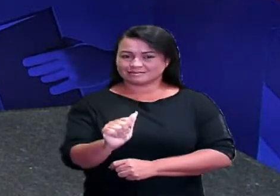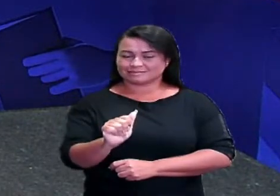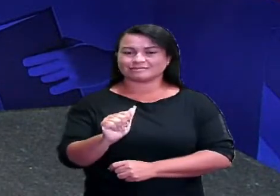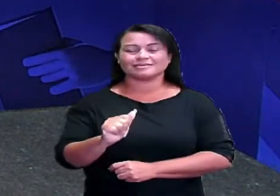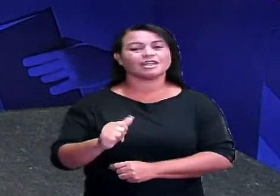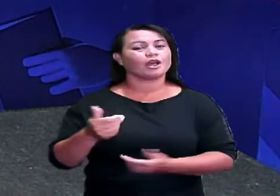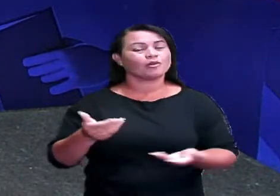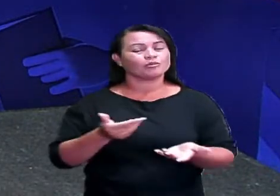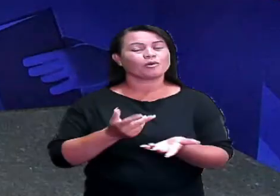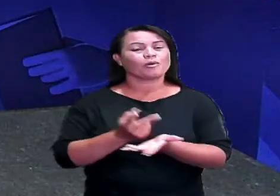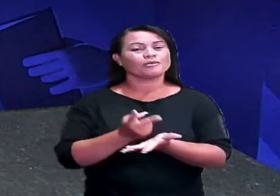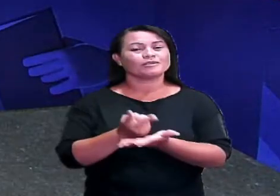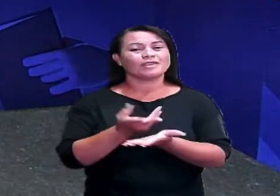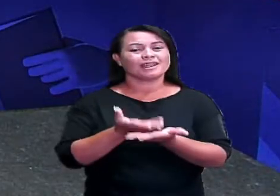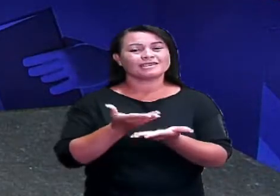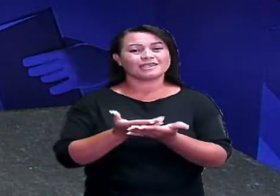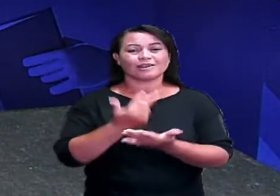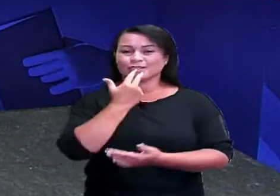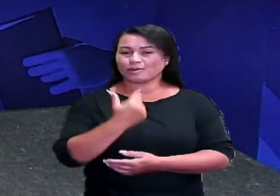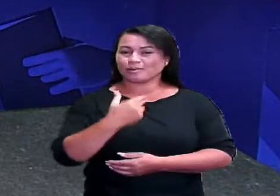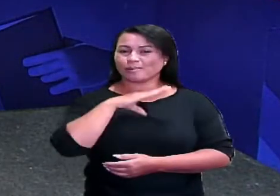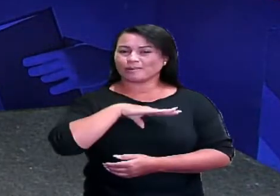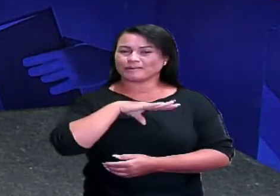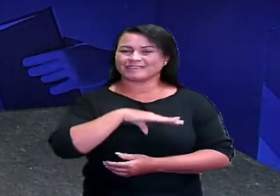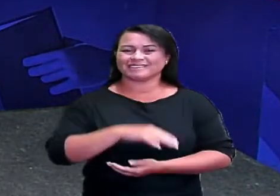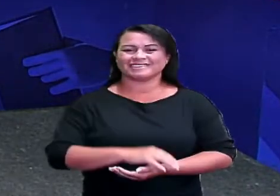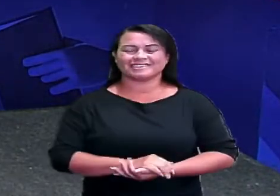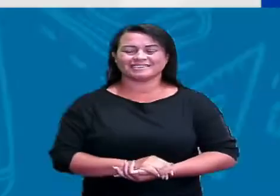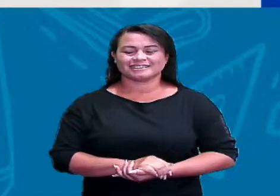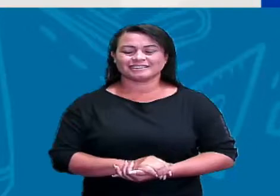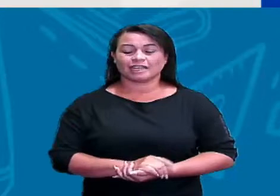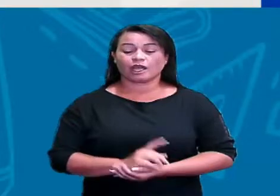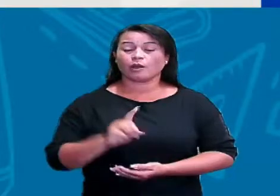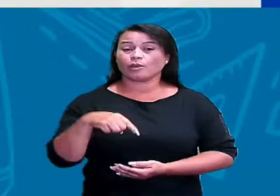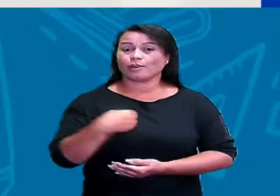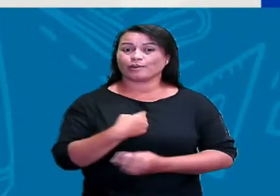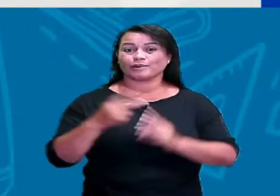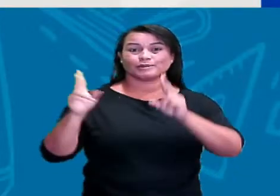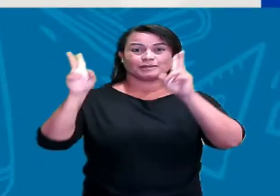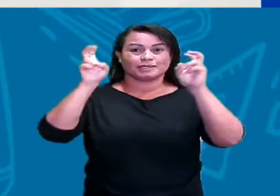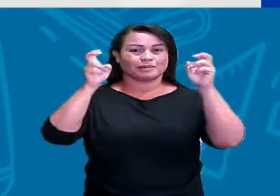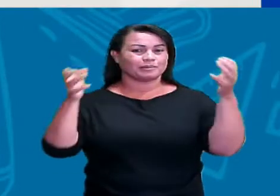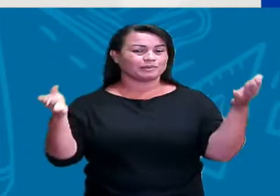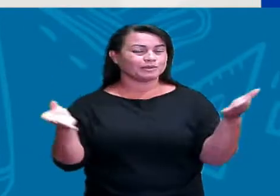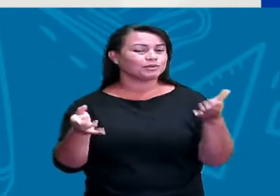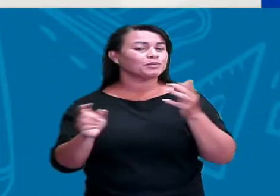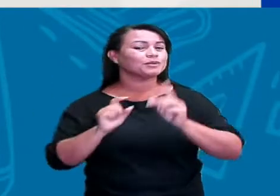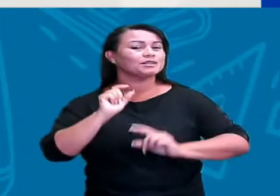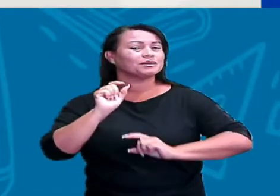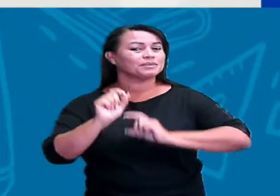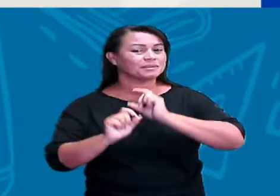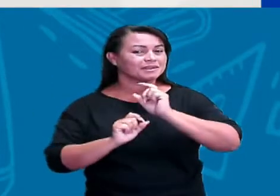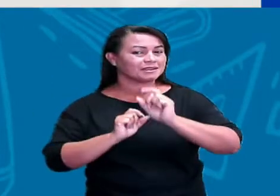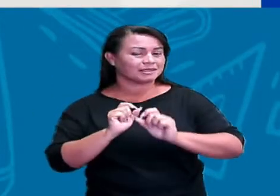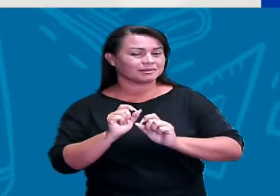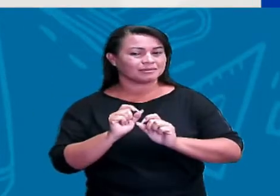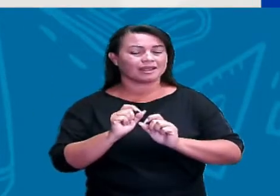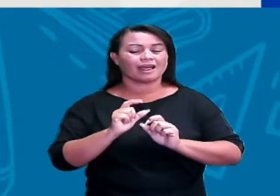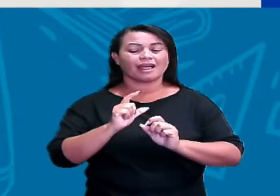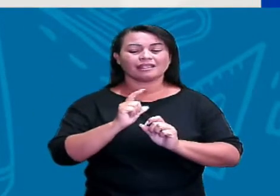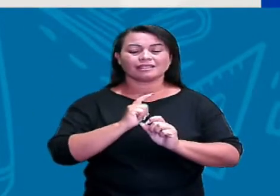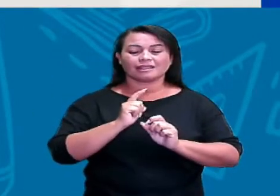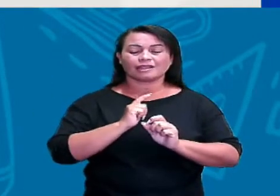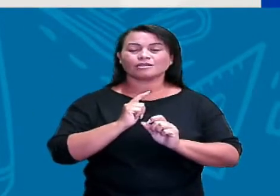nossas aulas de língua portuguesa. O nosso tema de hoje é